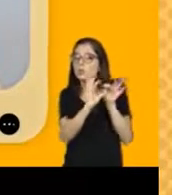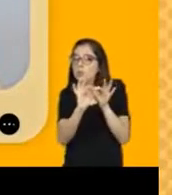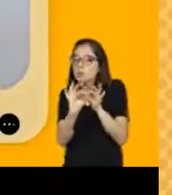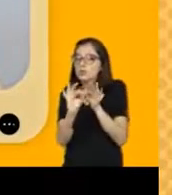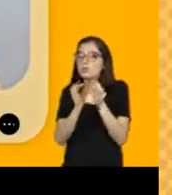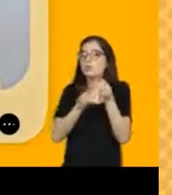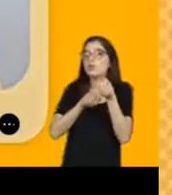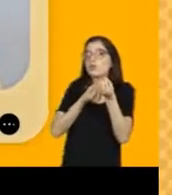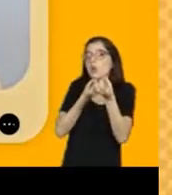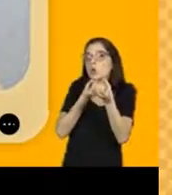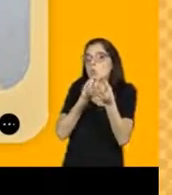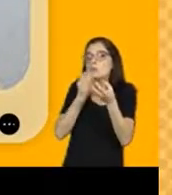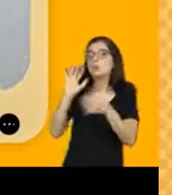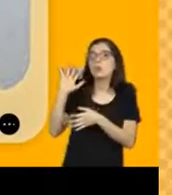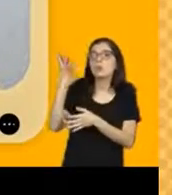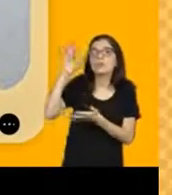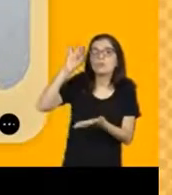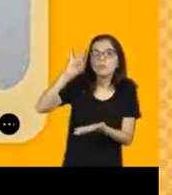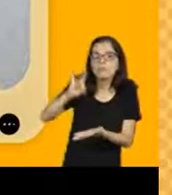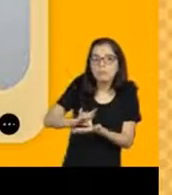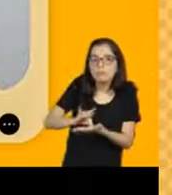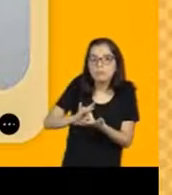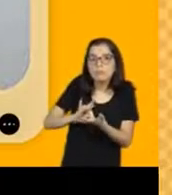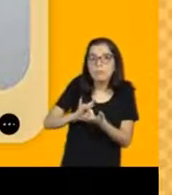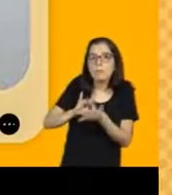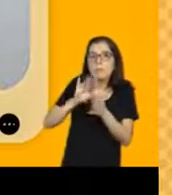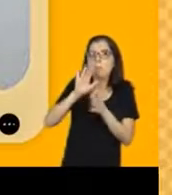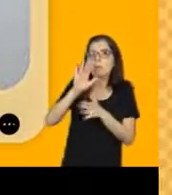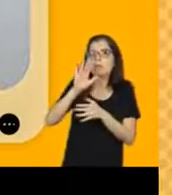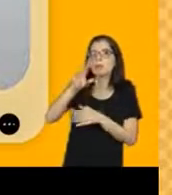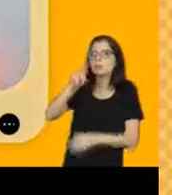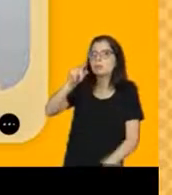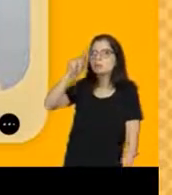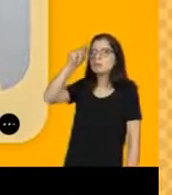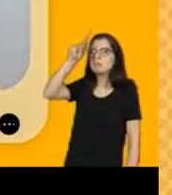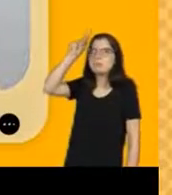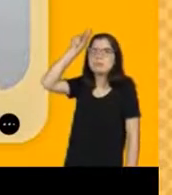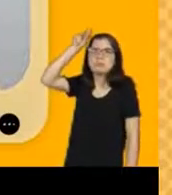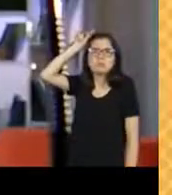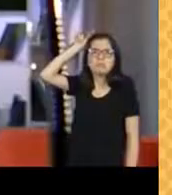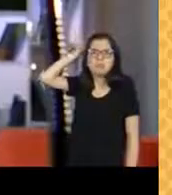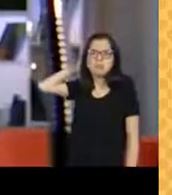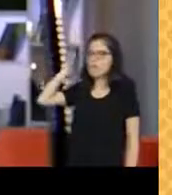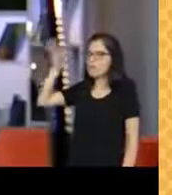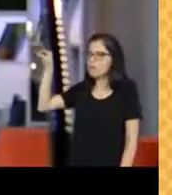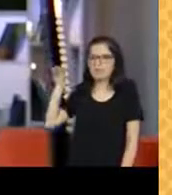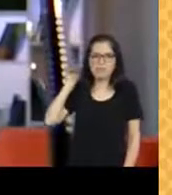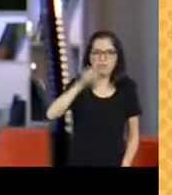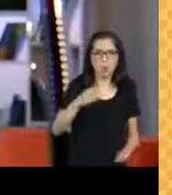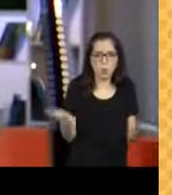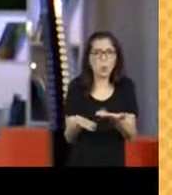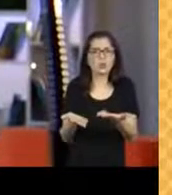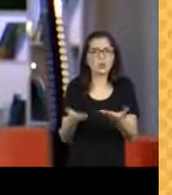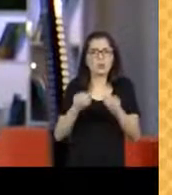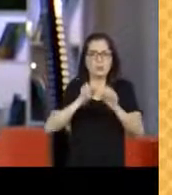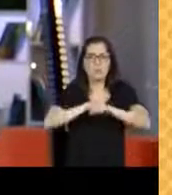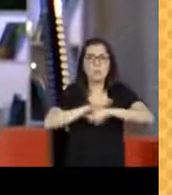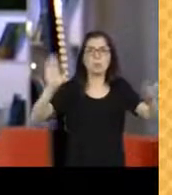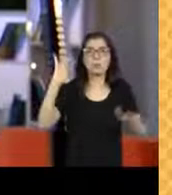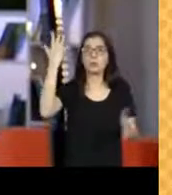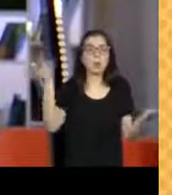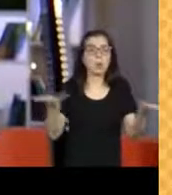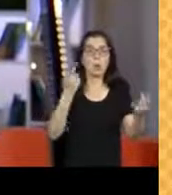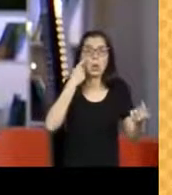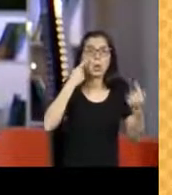uma informação que aconteceu em determinado período e usa ela em outro contexto para, enfim, enganar as